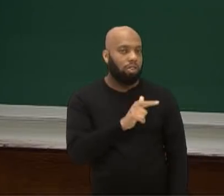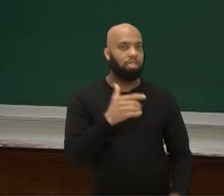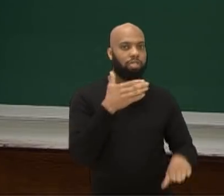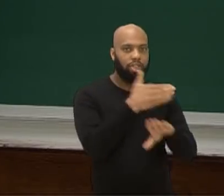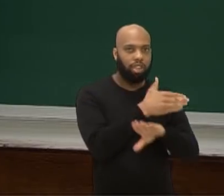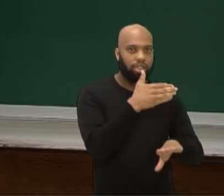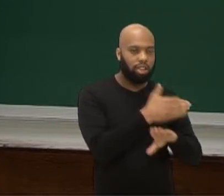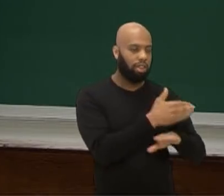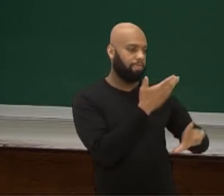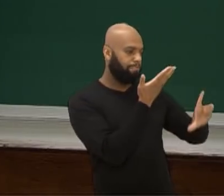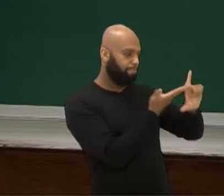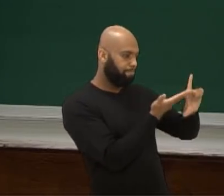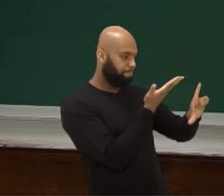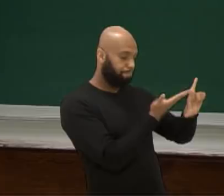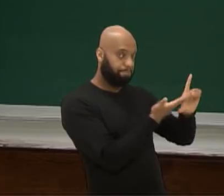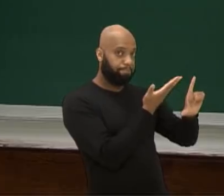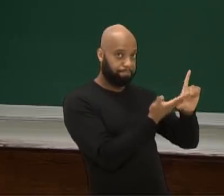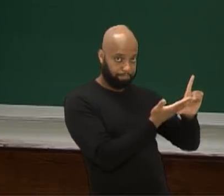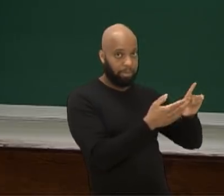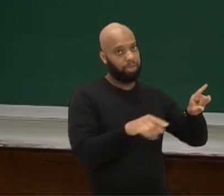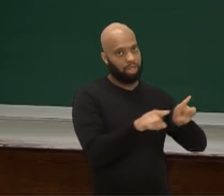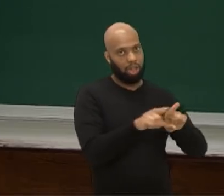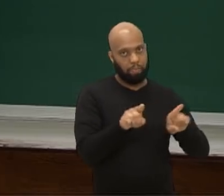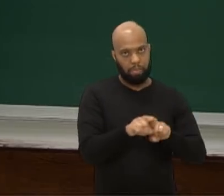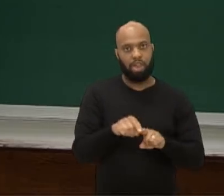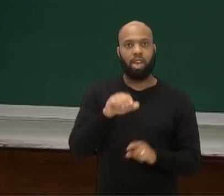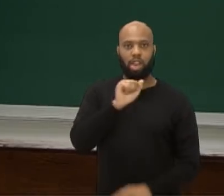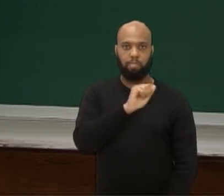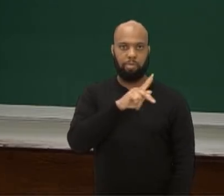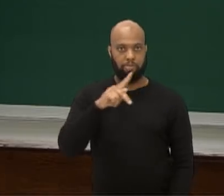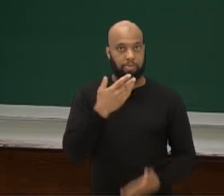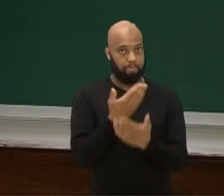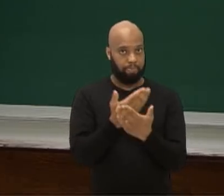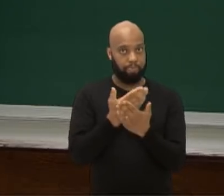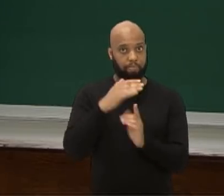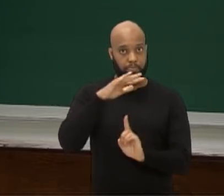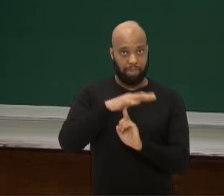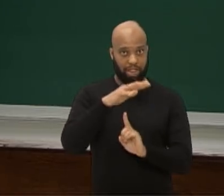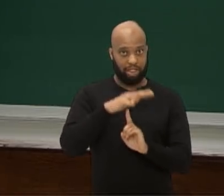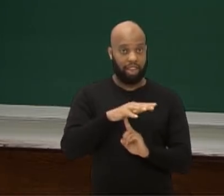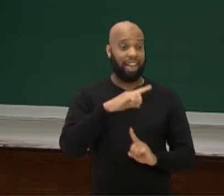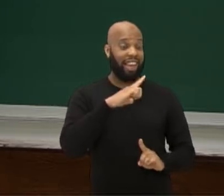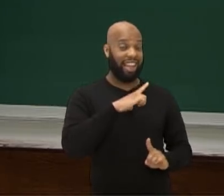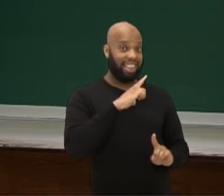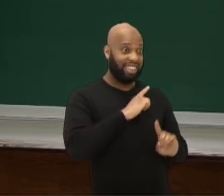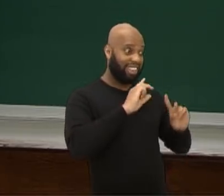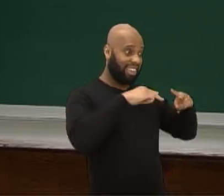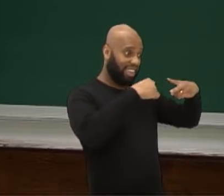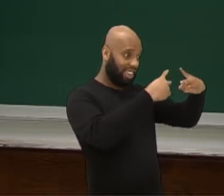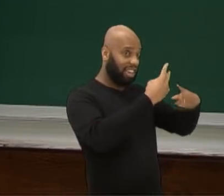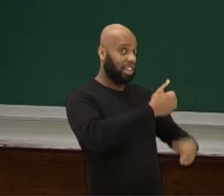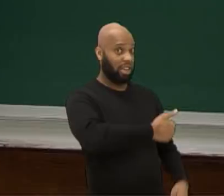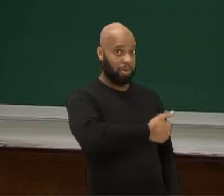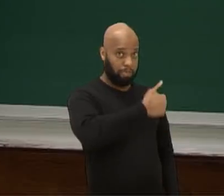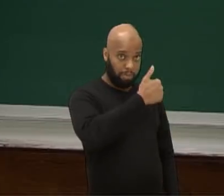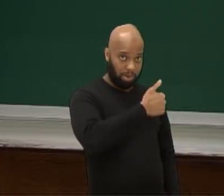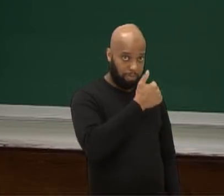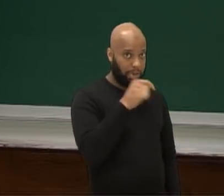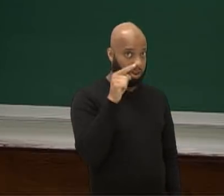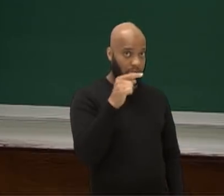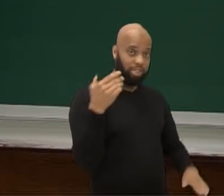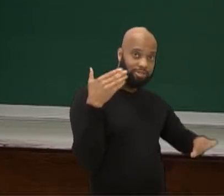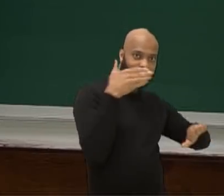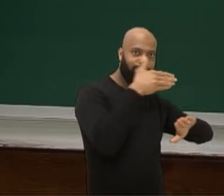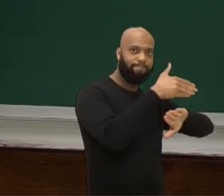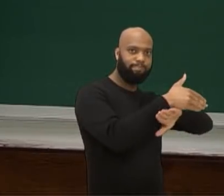o aplicativo Aula Paraná, pelo Google Classroom, você precisa acessar a atividade, preencher a